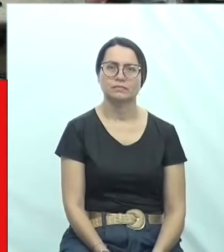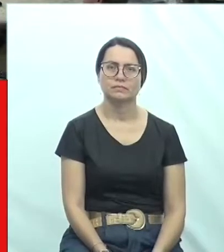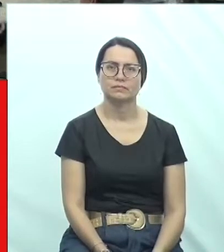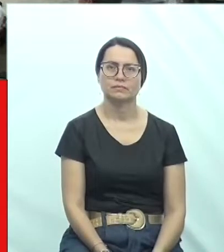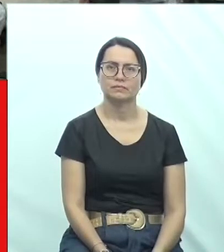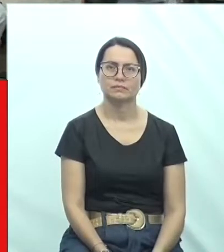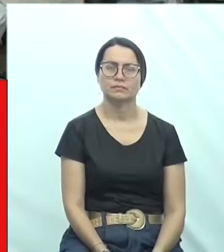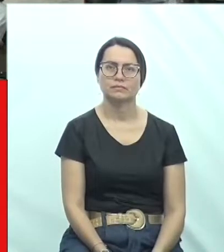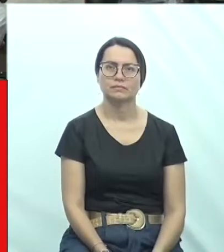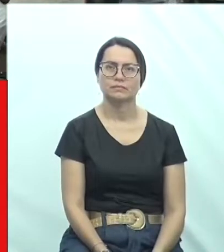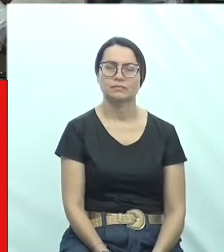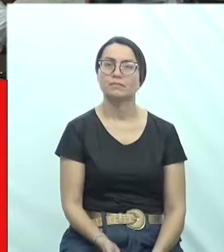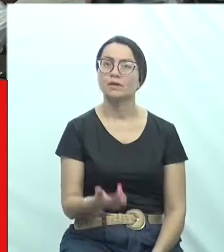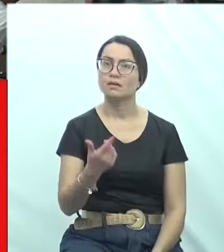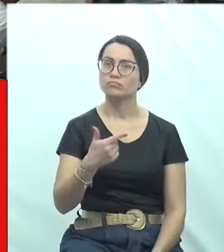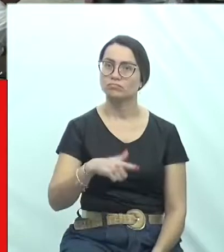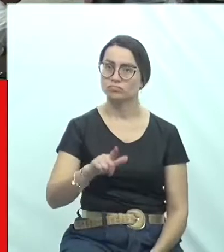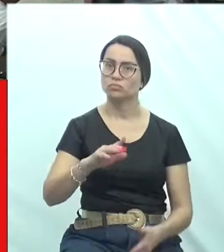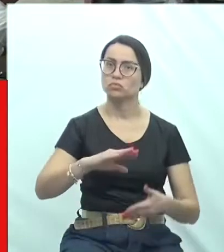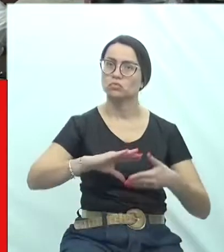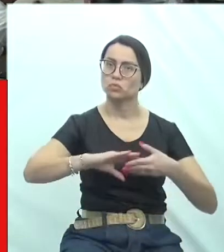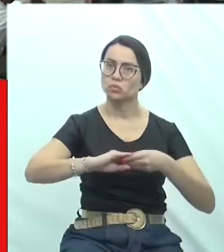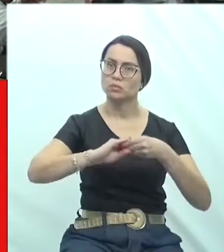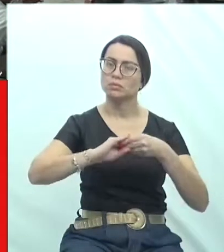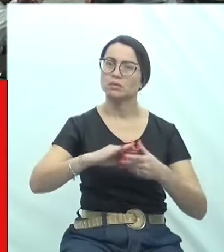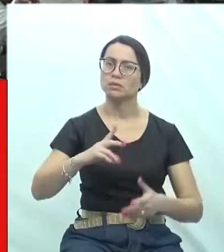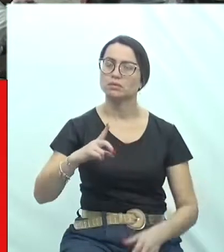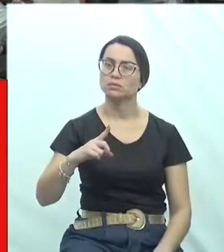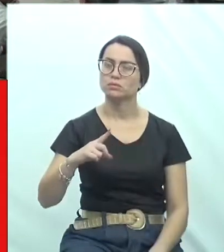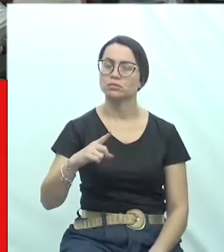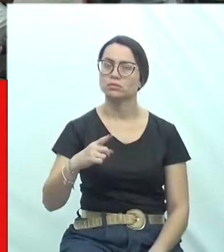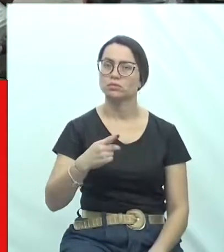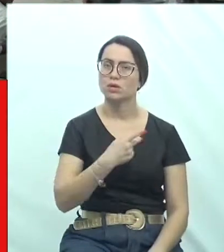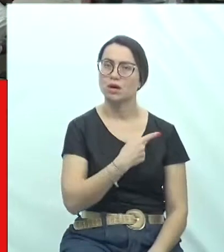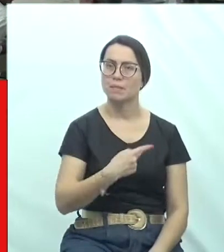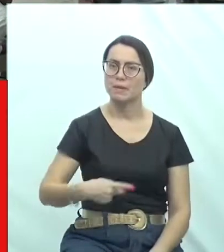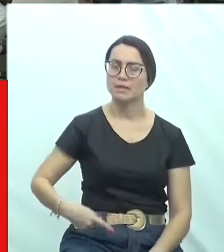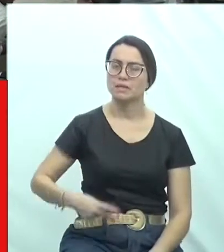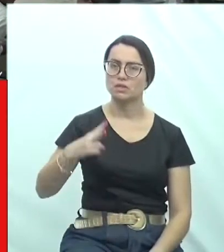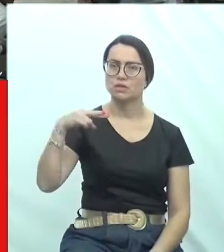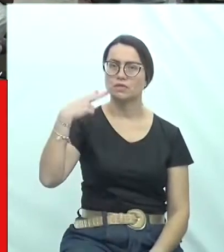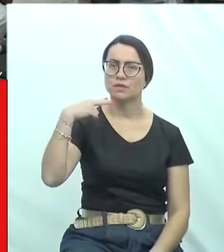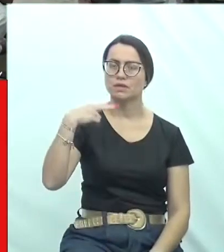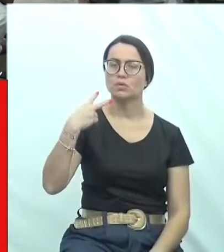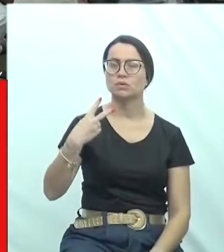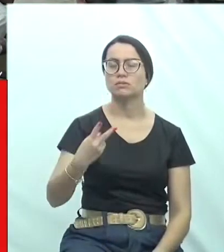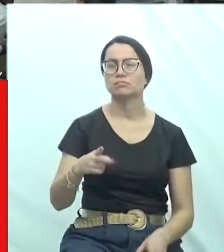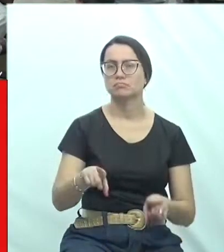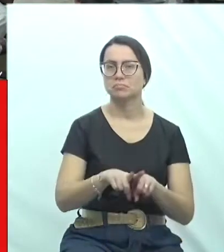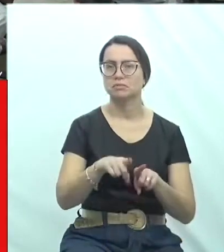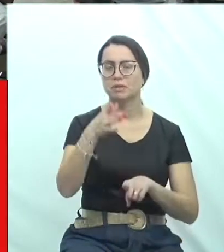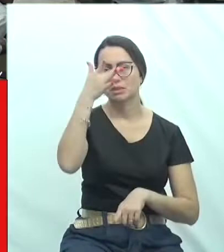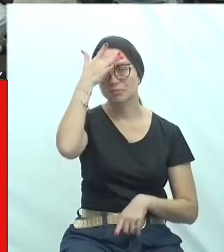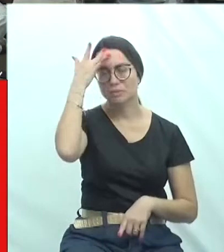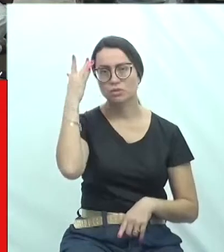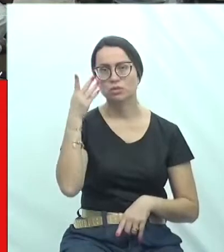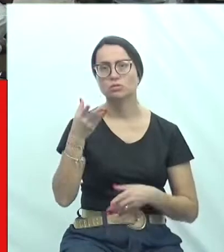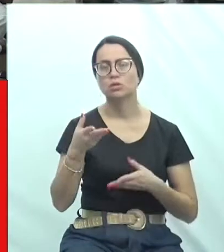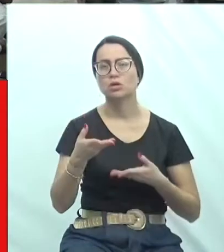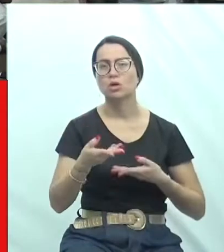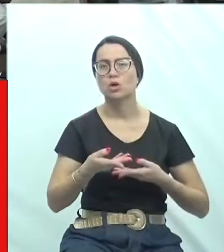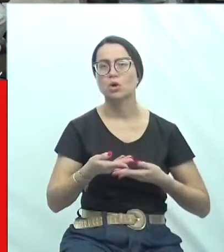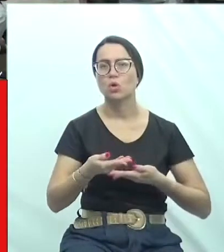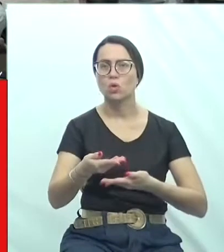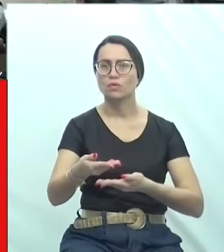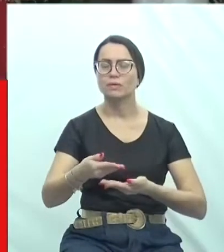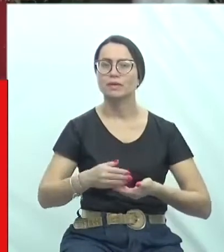Mais uma vez, cumprimentando nossa presidente, cumprimento nossos convidados, os que nos acompanham através do Facebook, também aqui